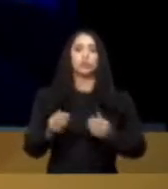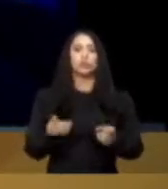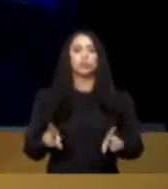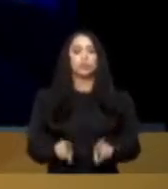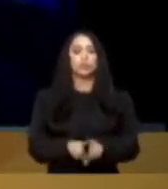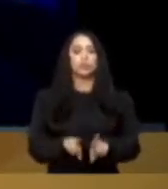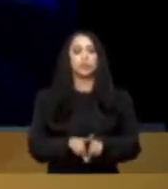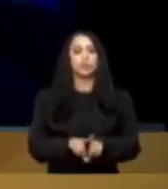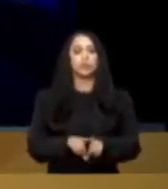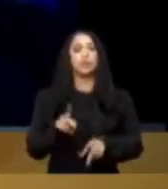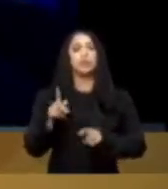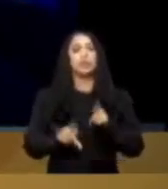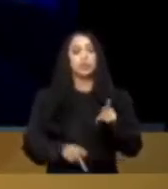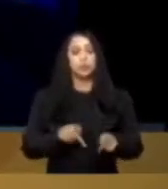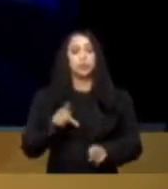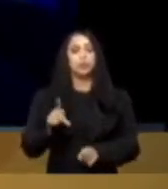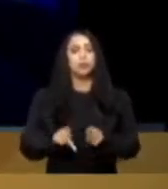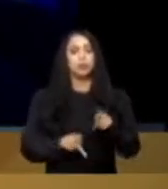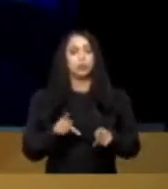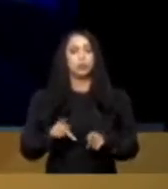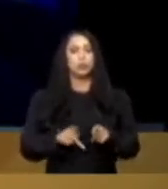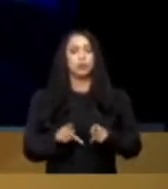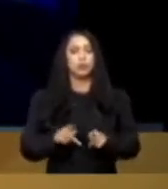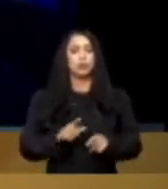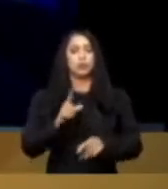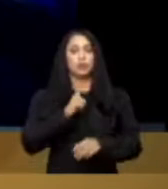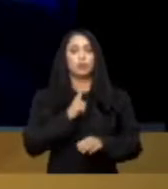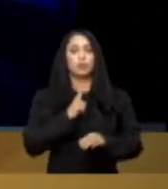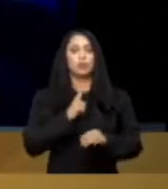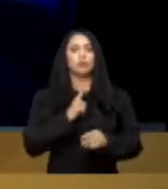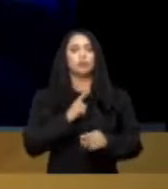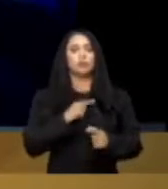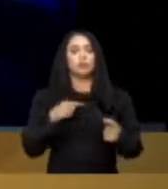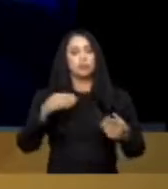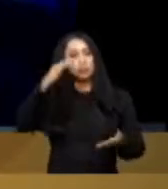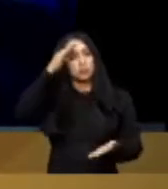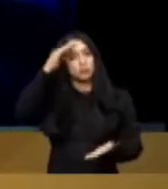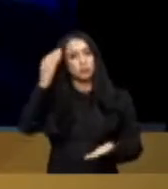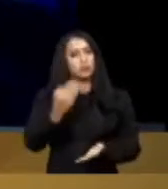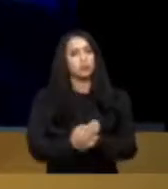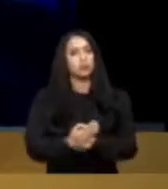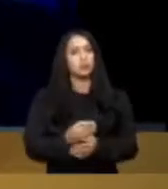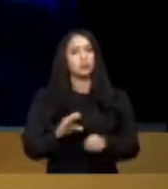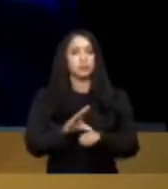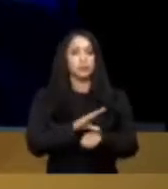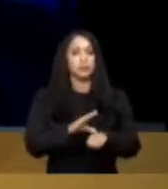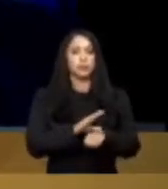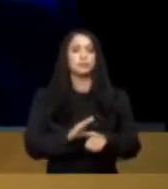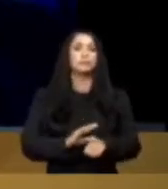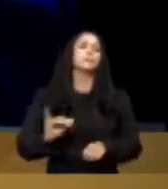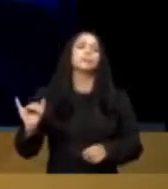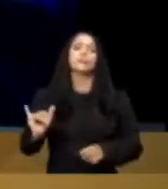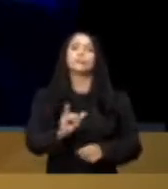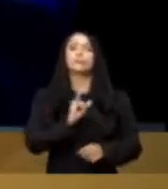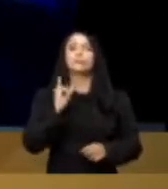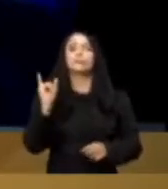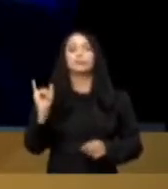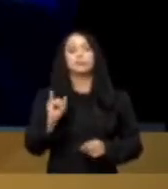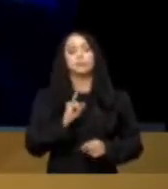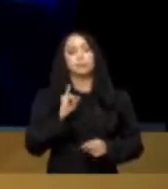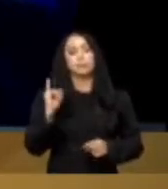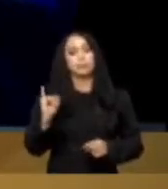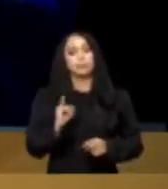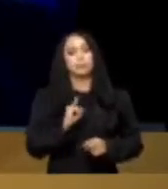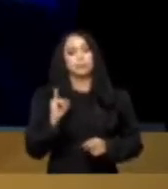deixa entrever que o povo também é exegeta da Carta Magna. O presente caso, por sua importância e pelo impacto